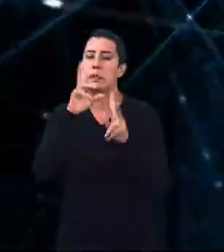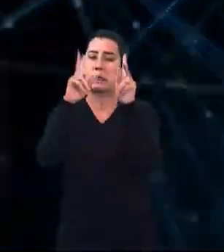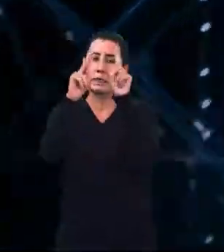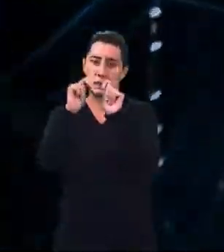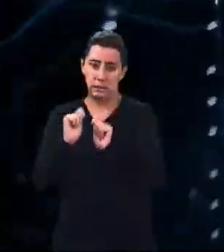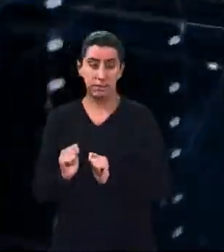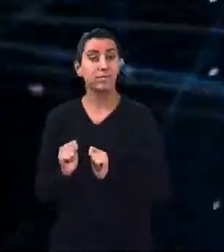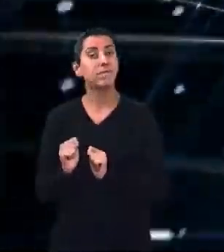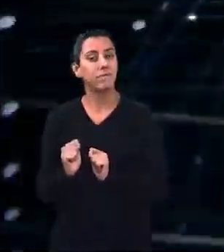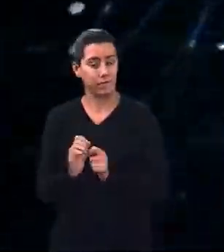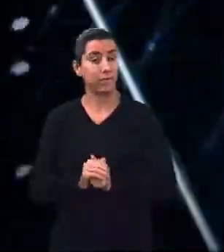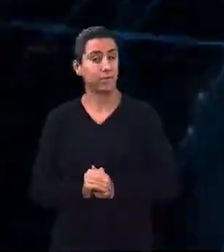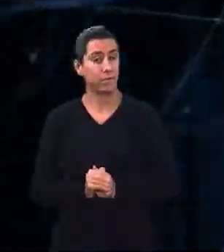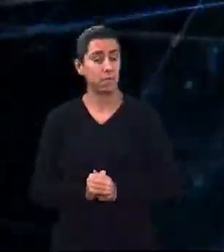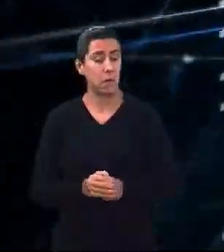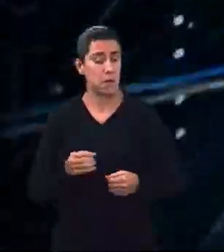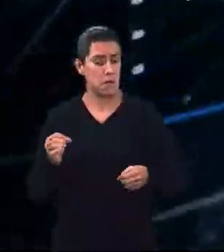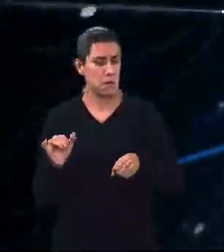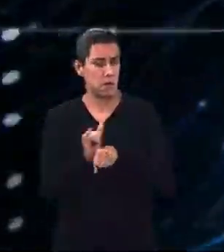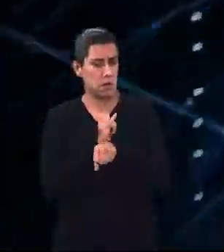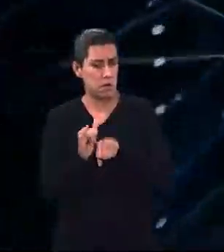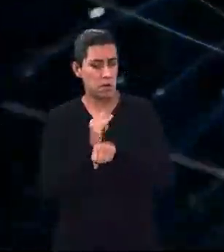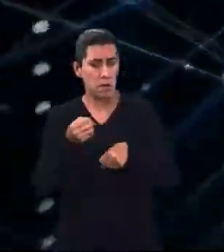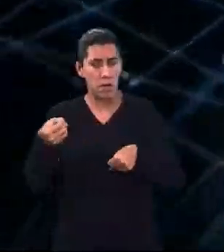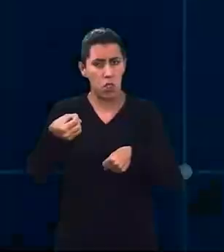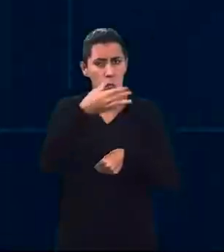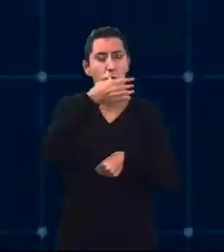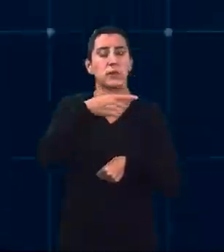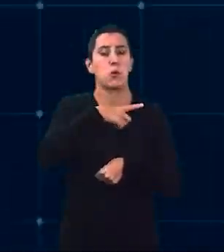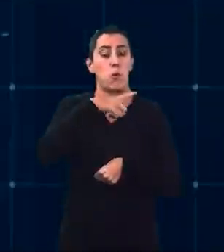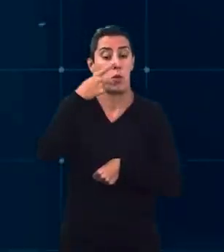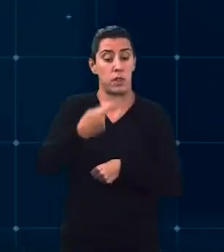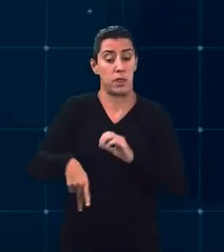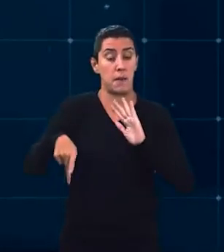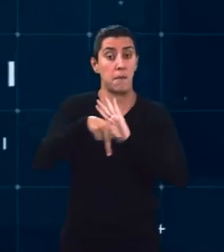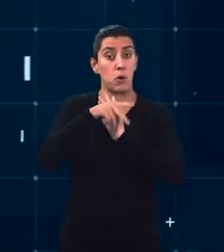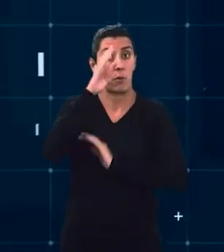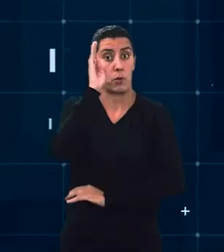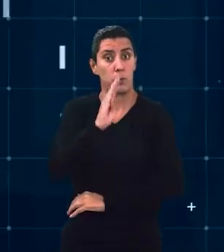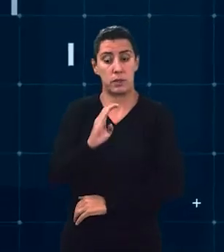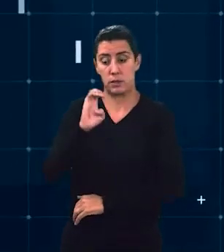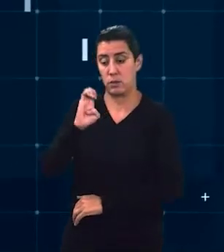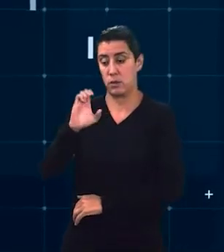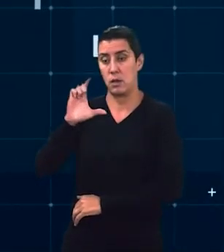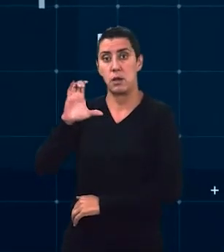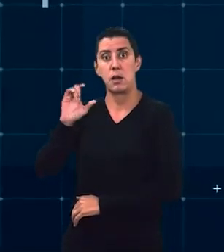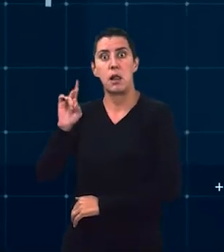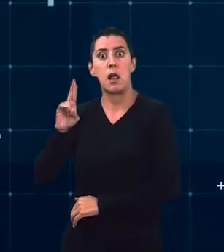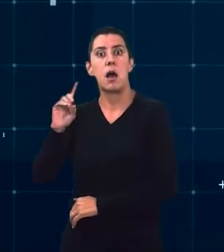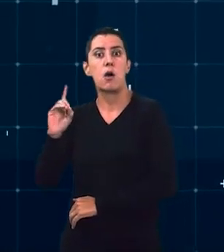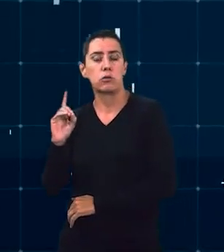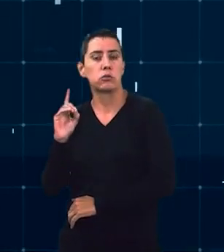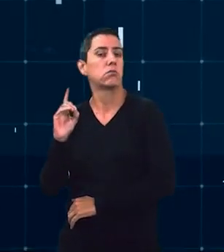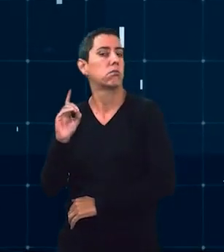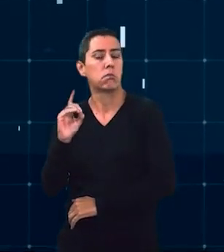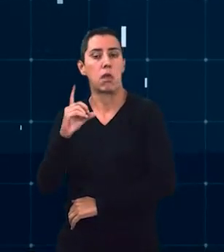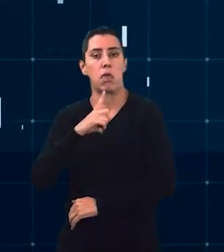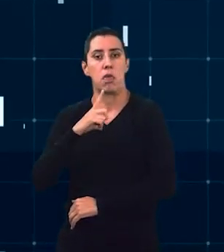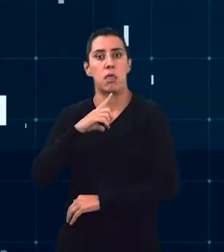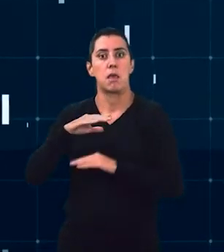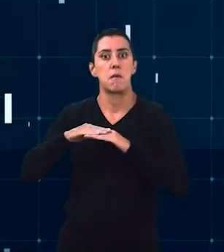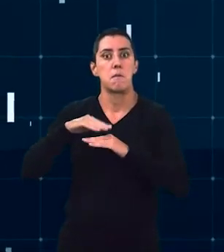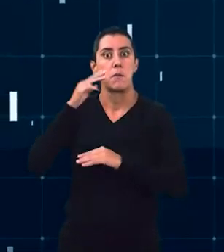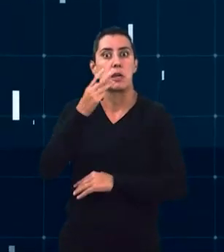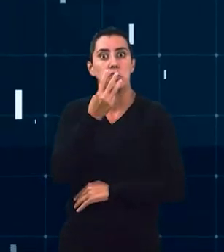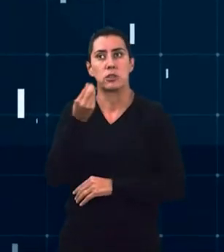Falando em inovação, lançamos no Brasil a Huawei Cloud. Atualmente, mais de 250 parceiros aderiram ao ecossistema de